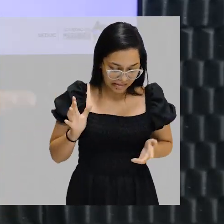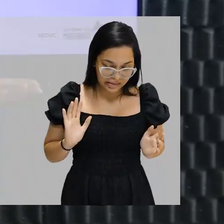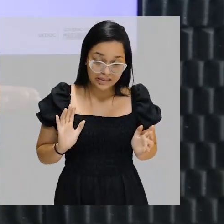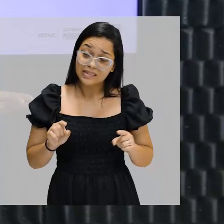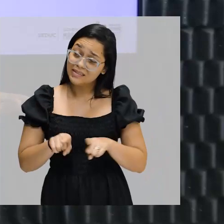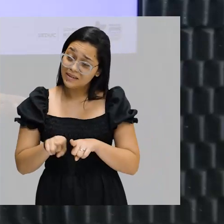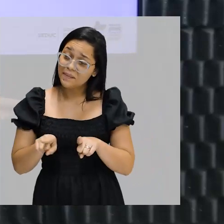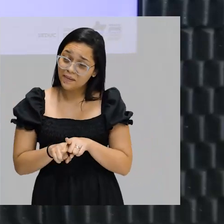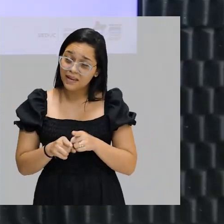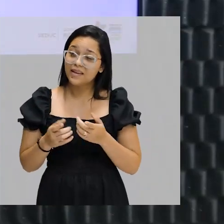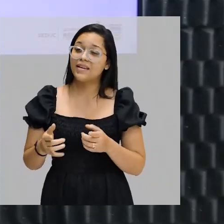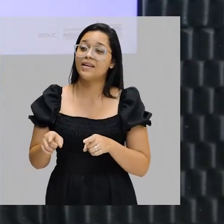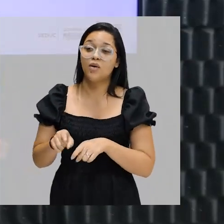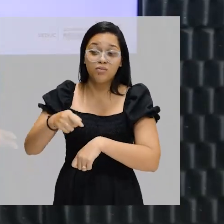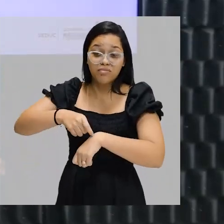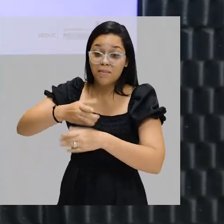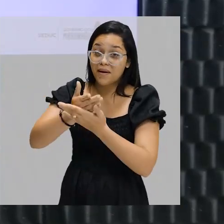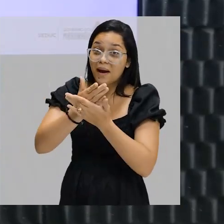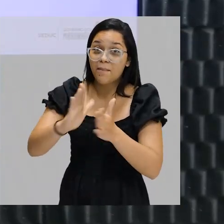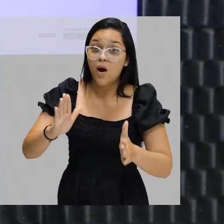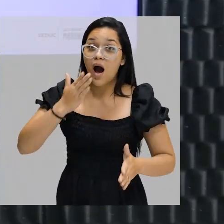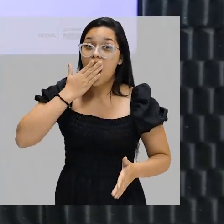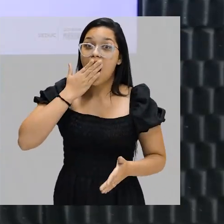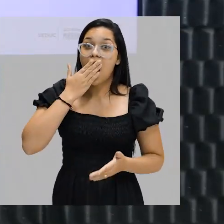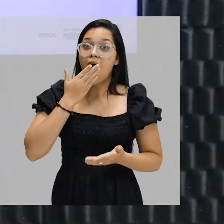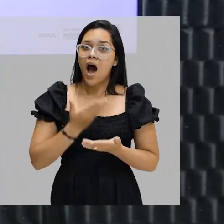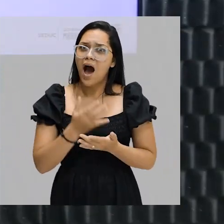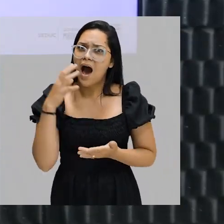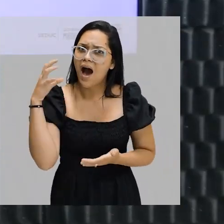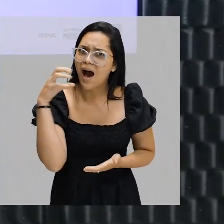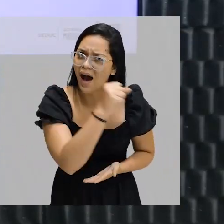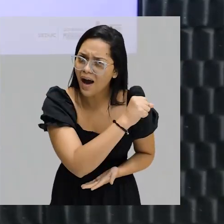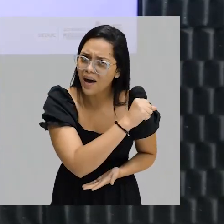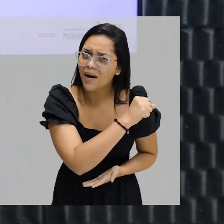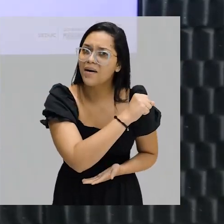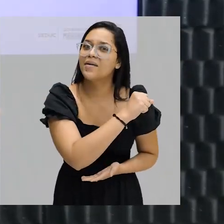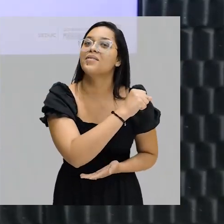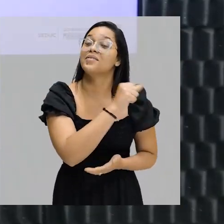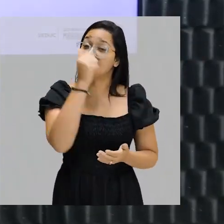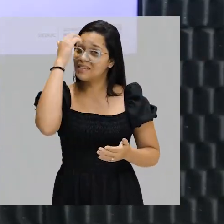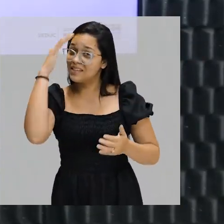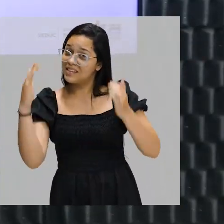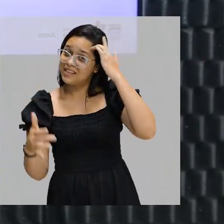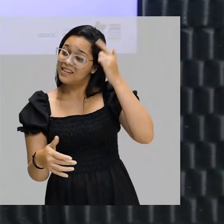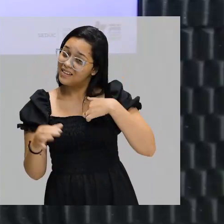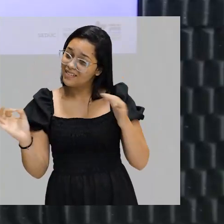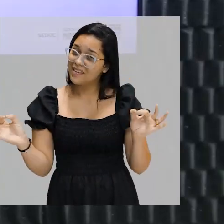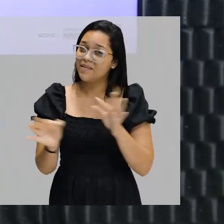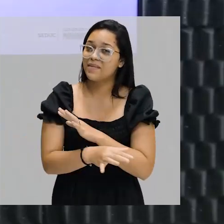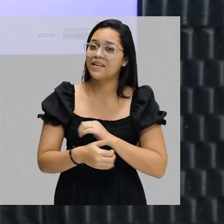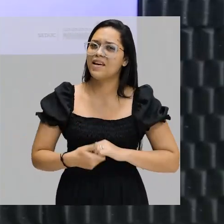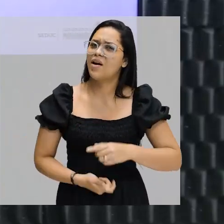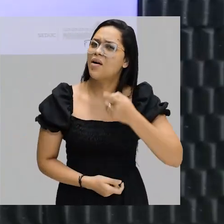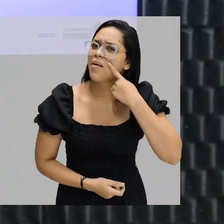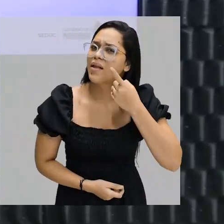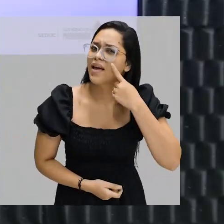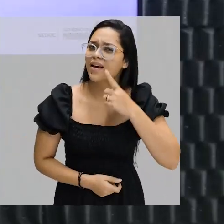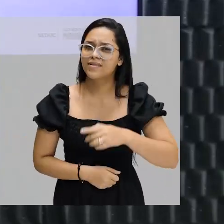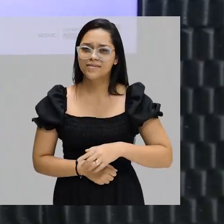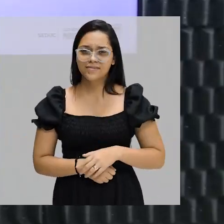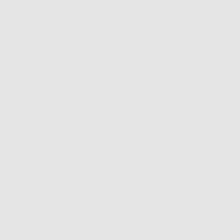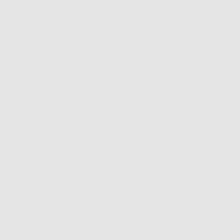E o tempo acabou ah rápido com intervenção e eu fico por aqui